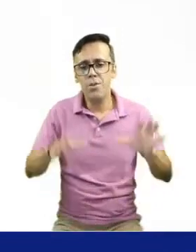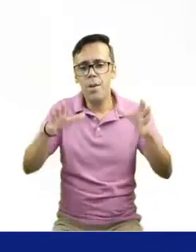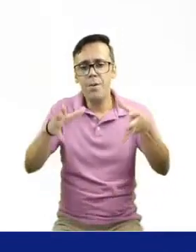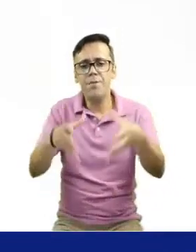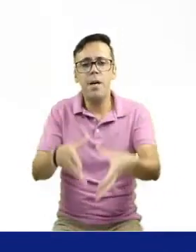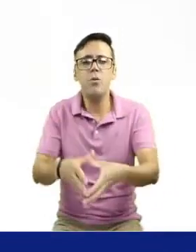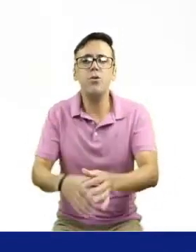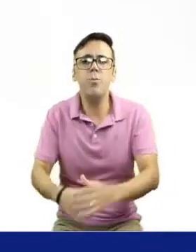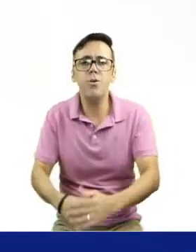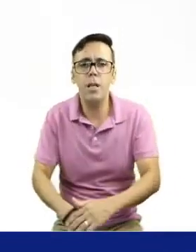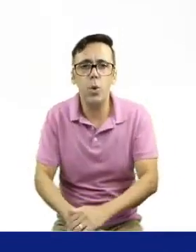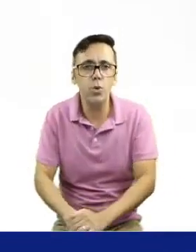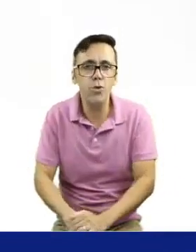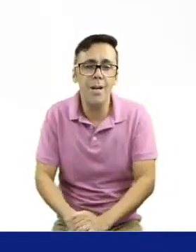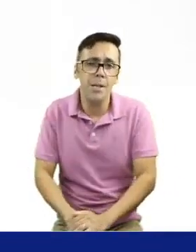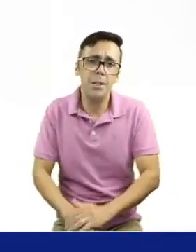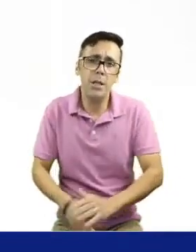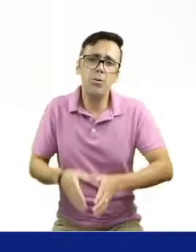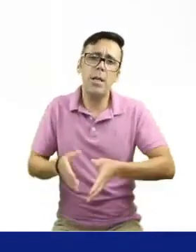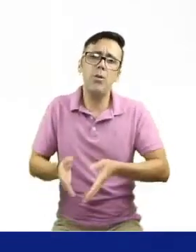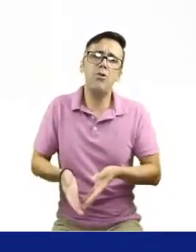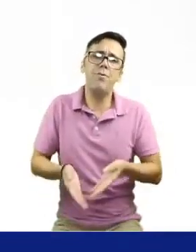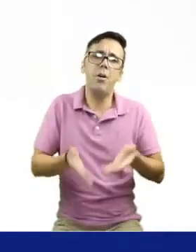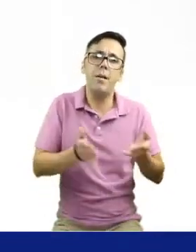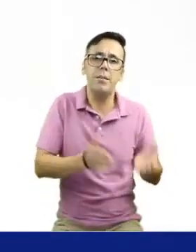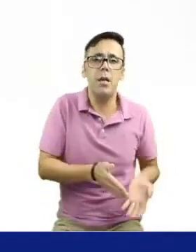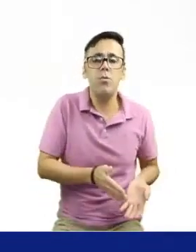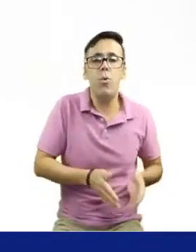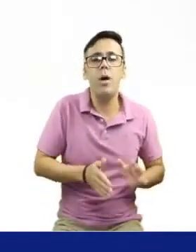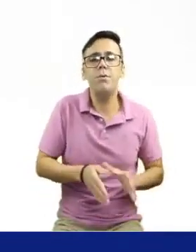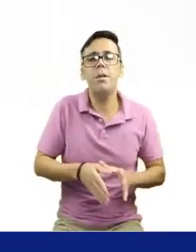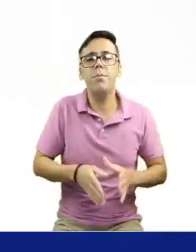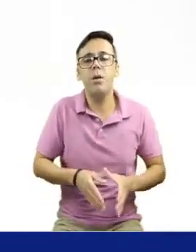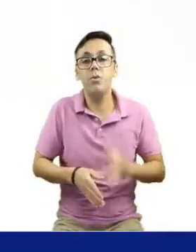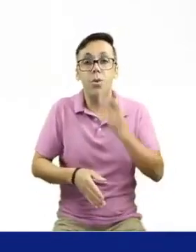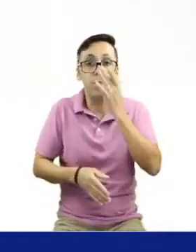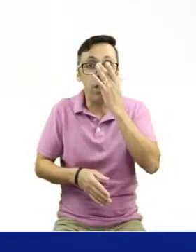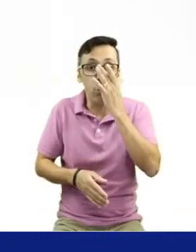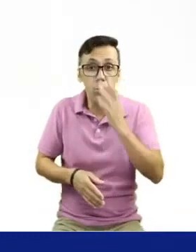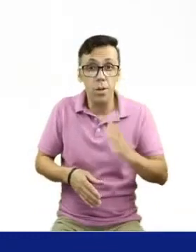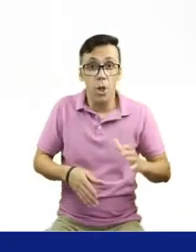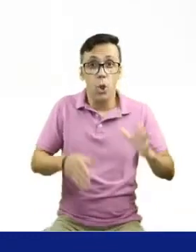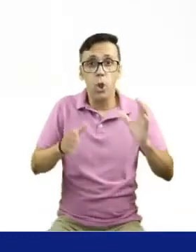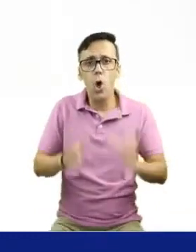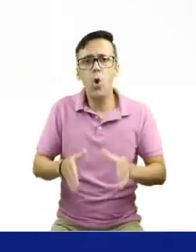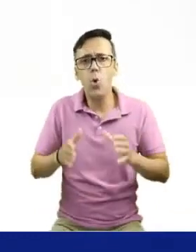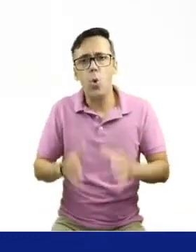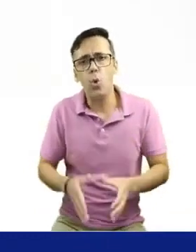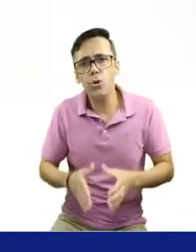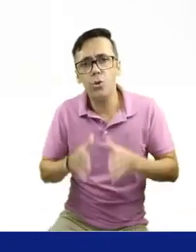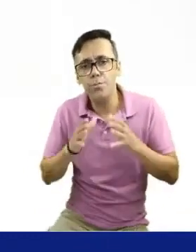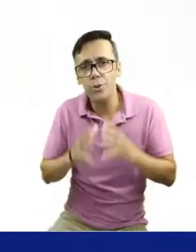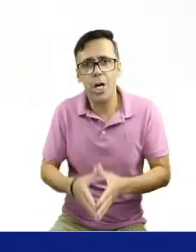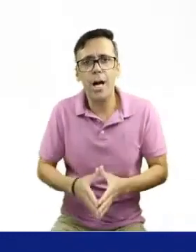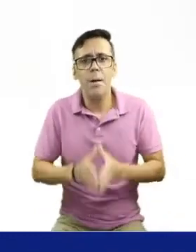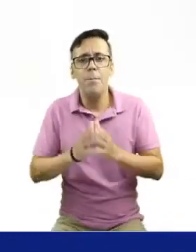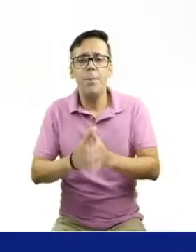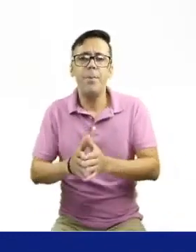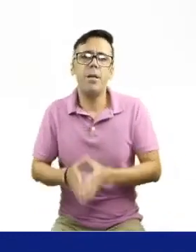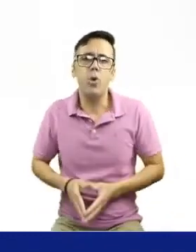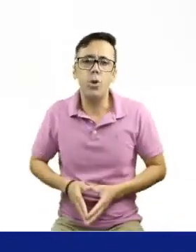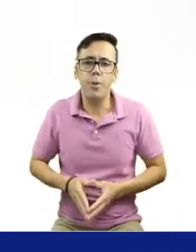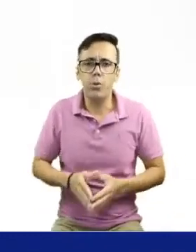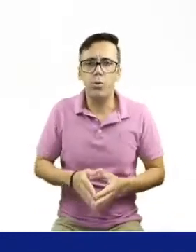eu sempre falo com os meus alunos tantos alunos de informação quantos também os meus alunos do concurso